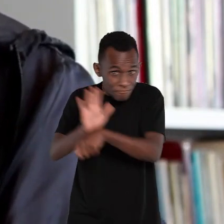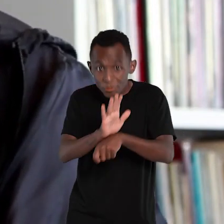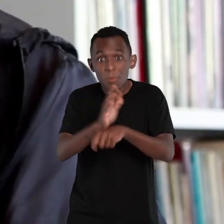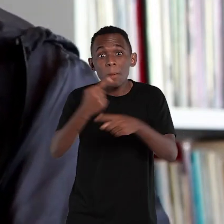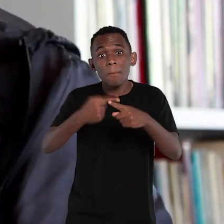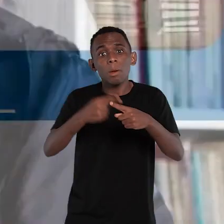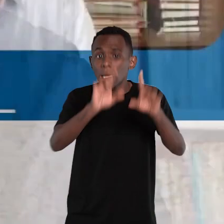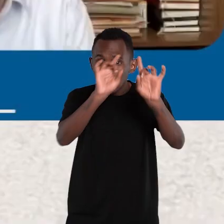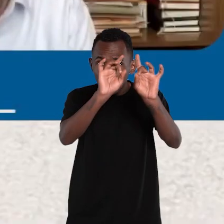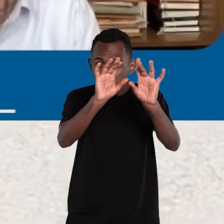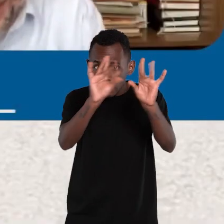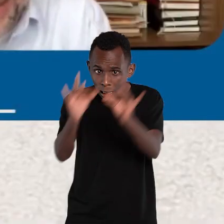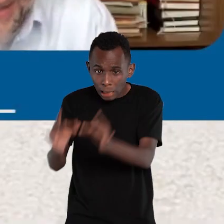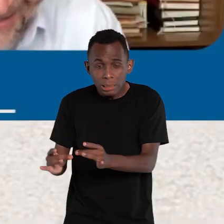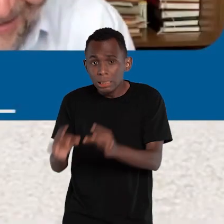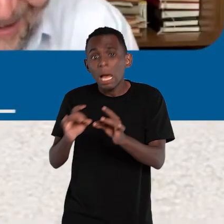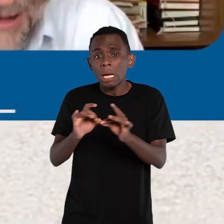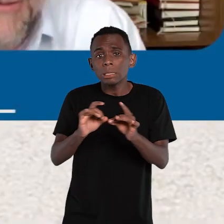um roteiro.